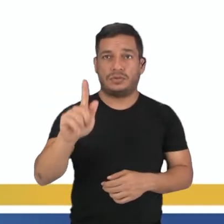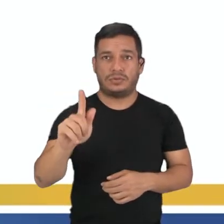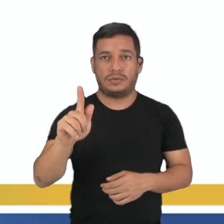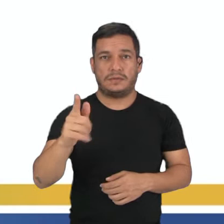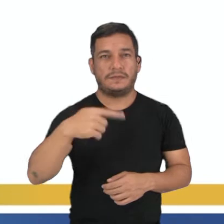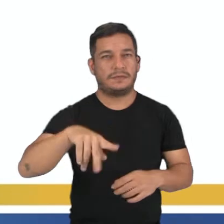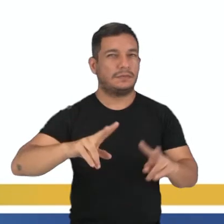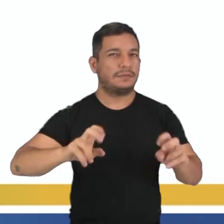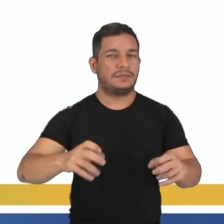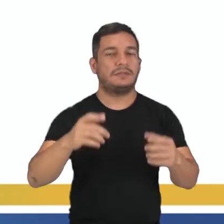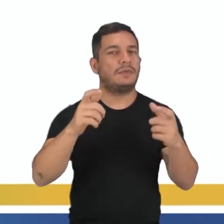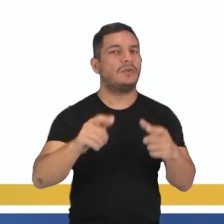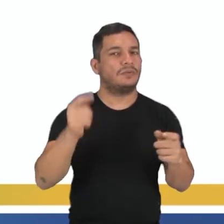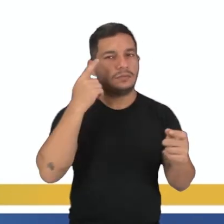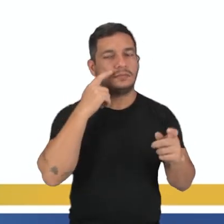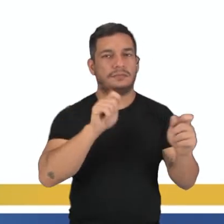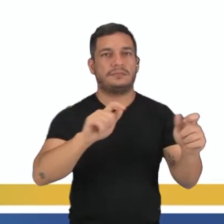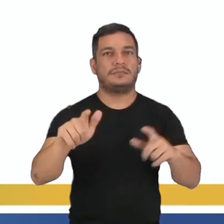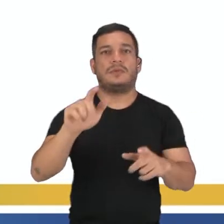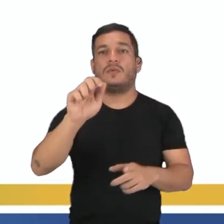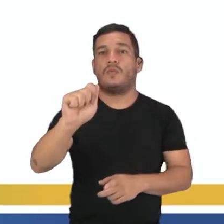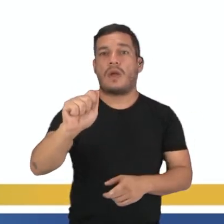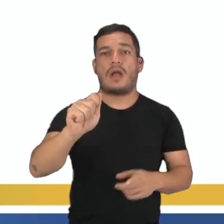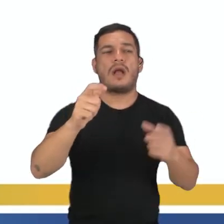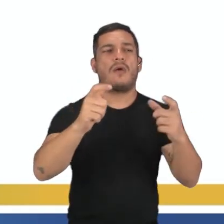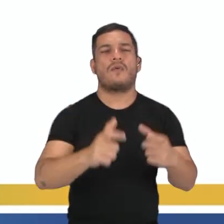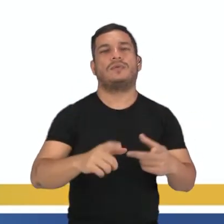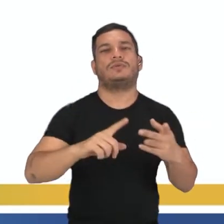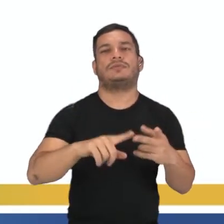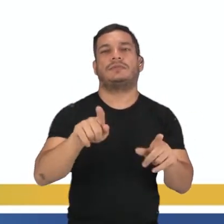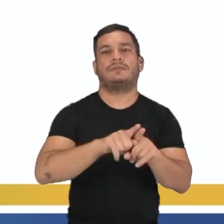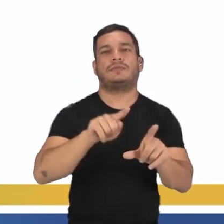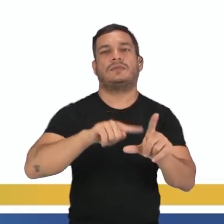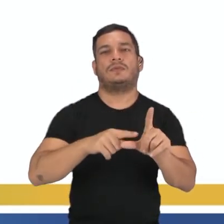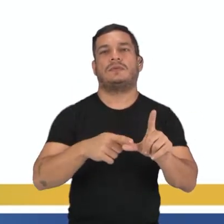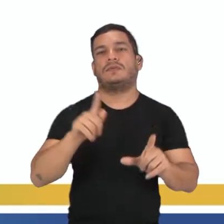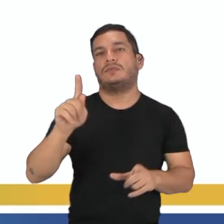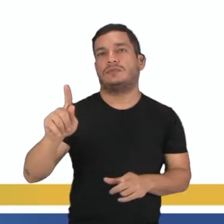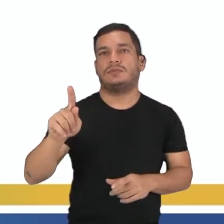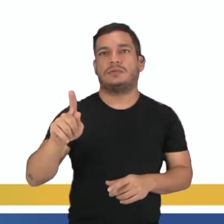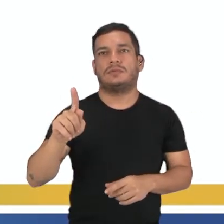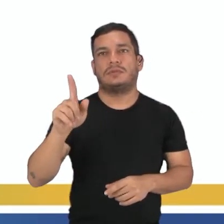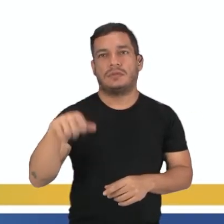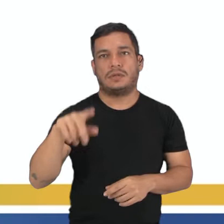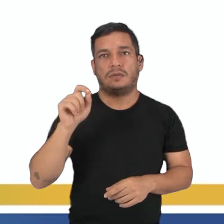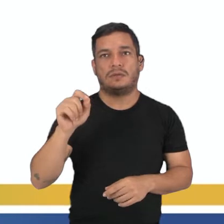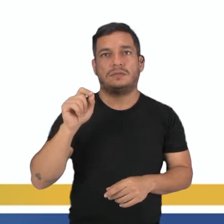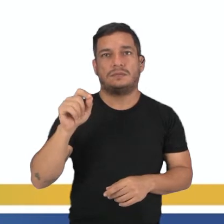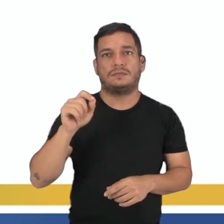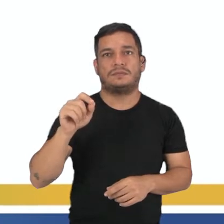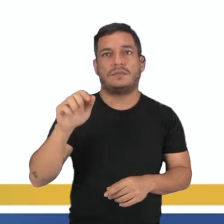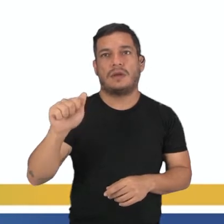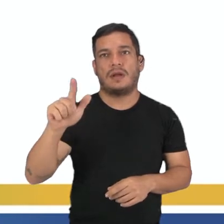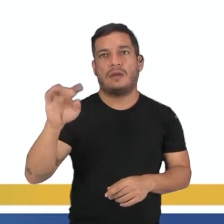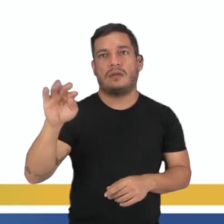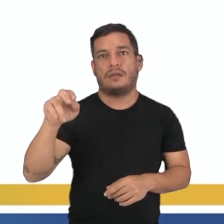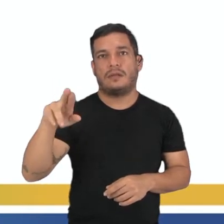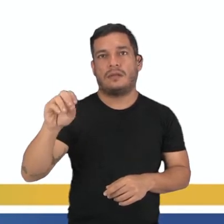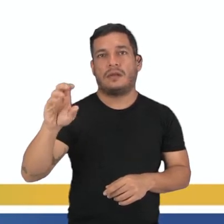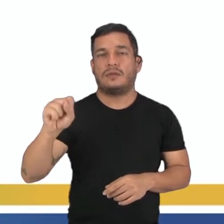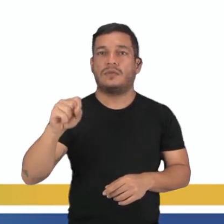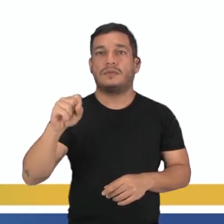G, observe onde está o ângulo A e onde está o ângulo G, ó. Eles são ângulos alternos